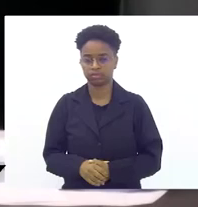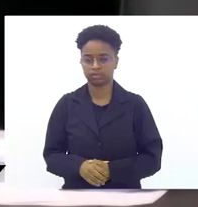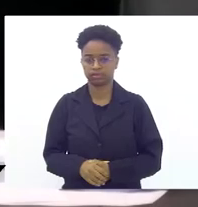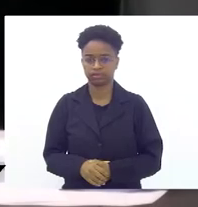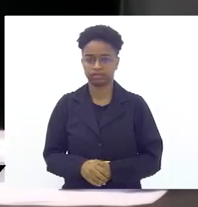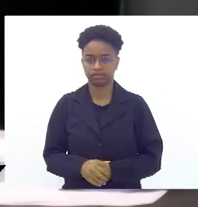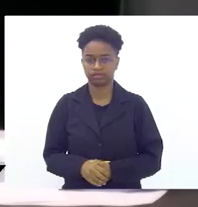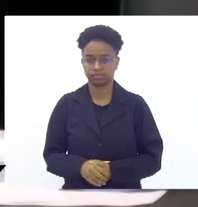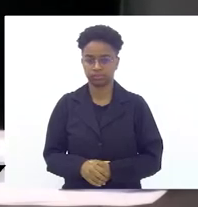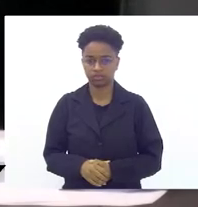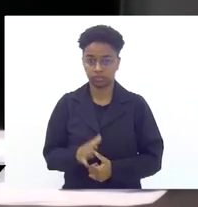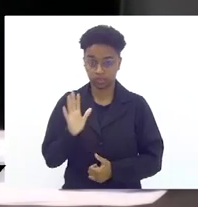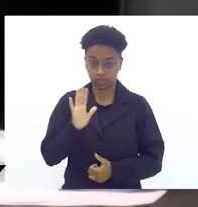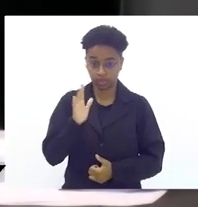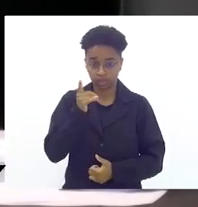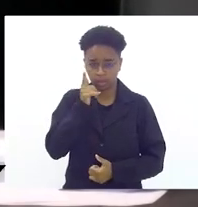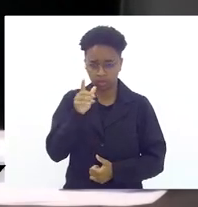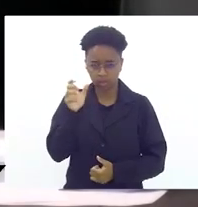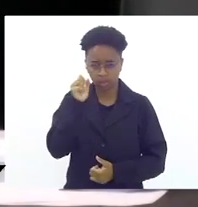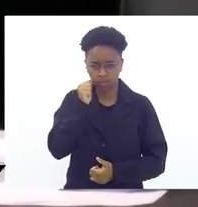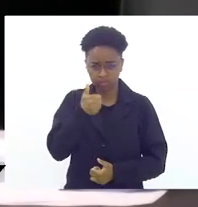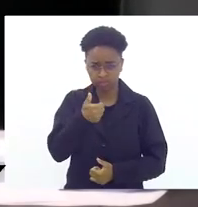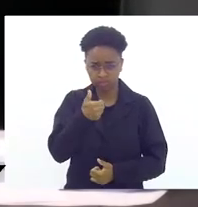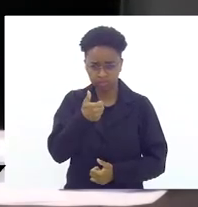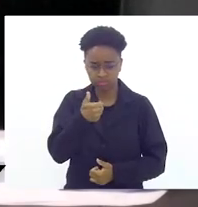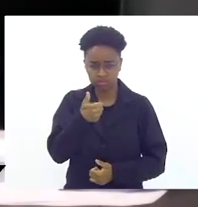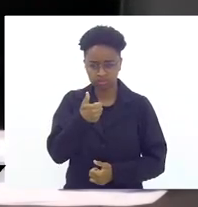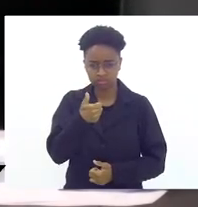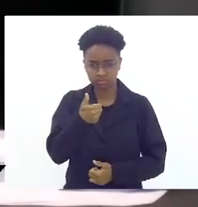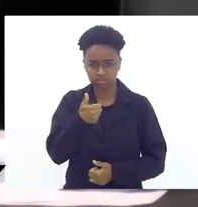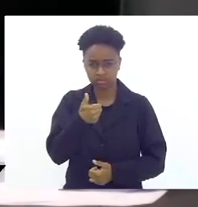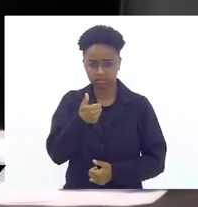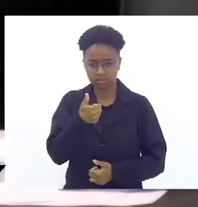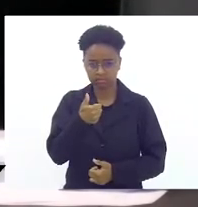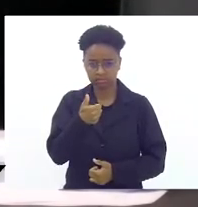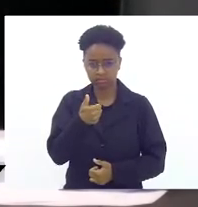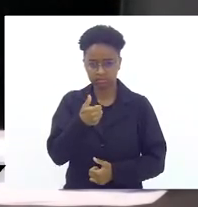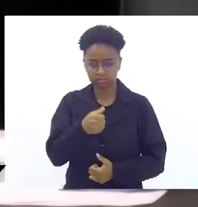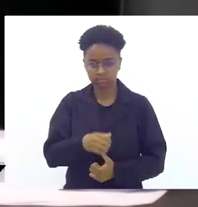Alô deputada Marta Rocha nos ouve